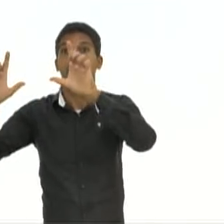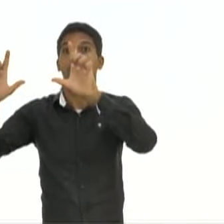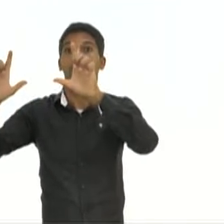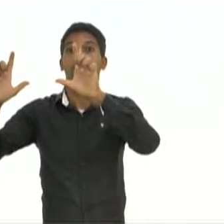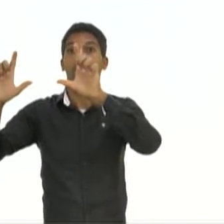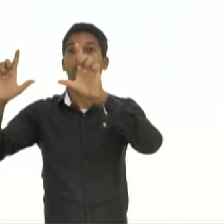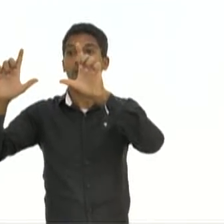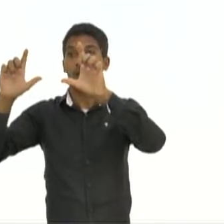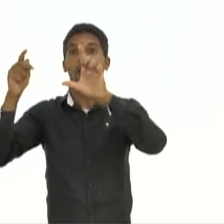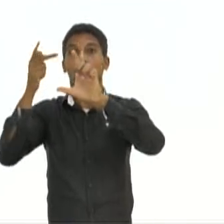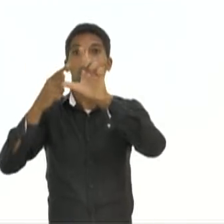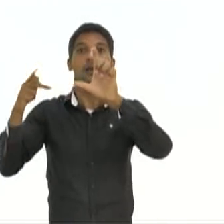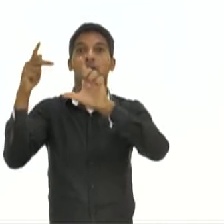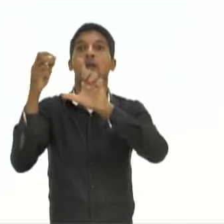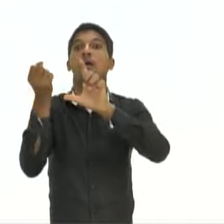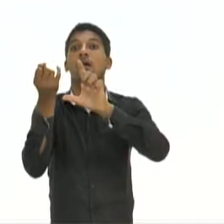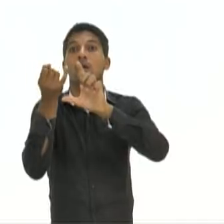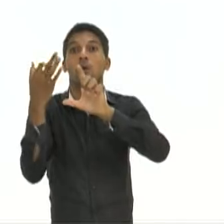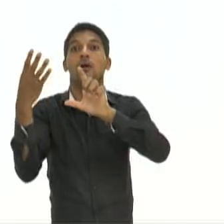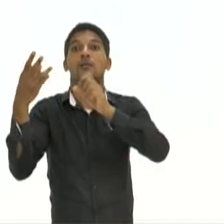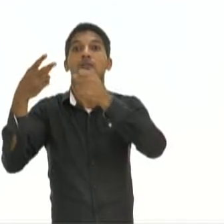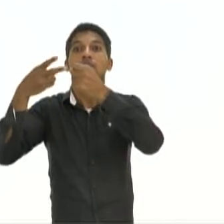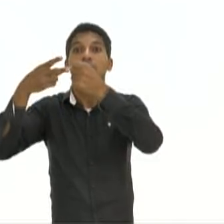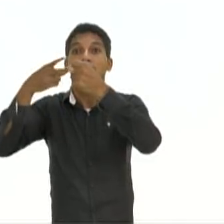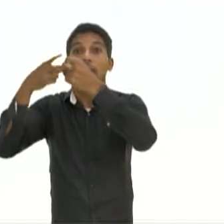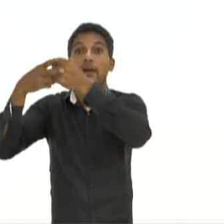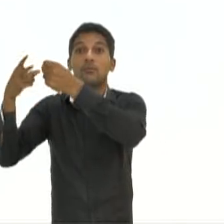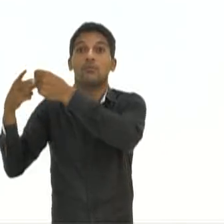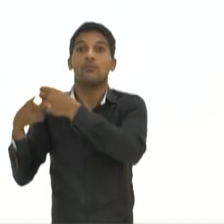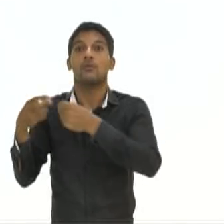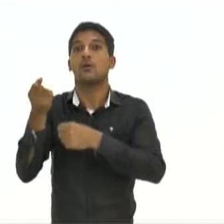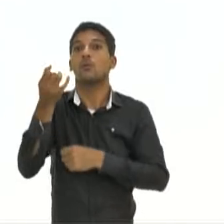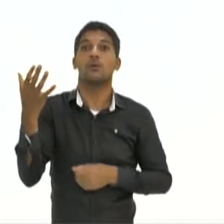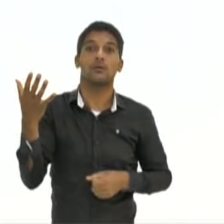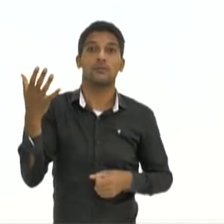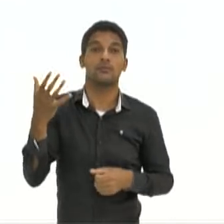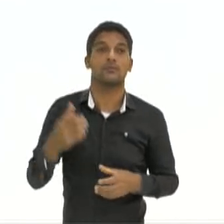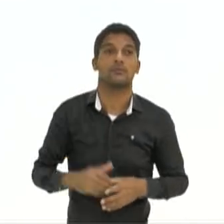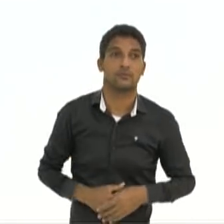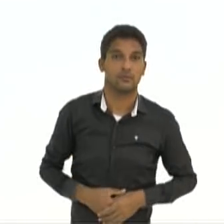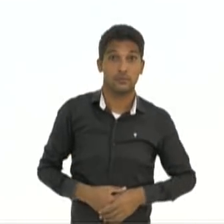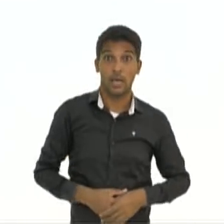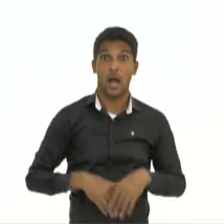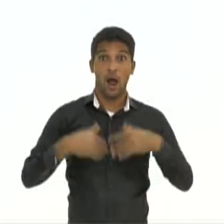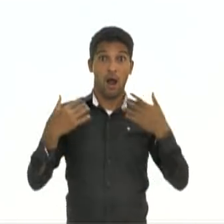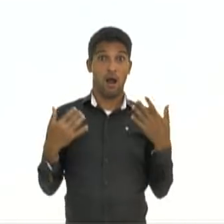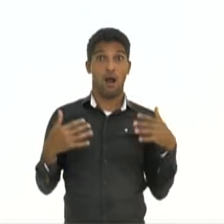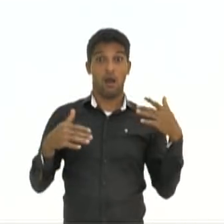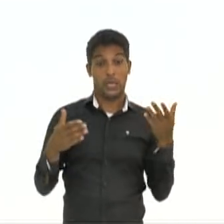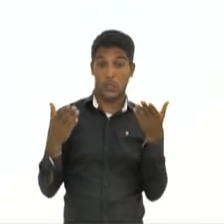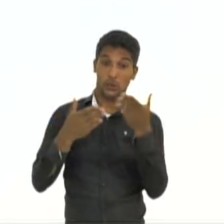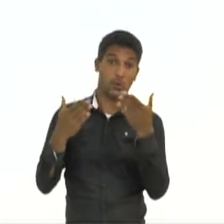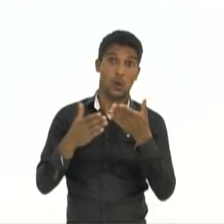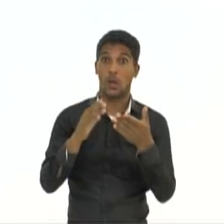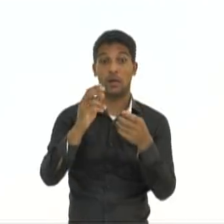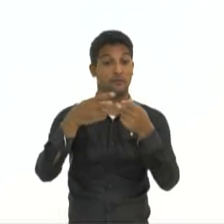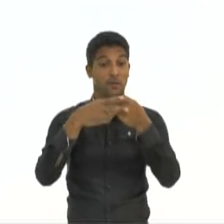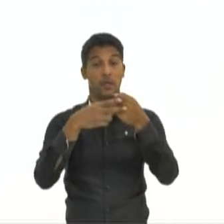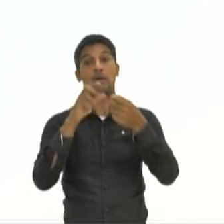né? Quantos verbos existem no último quadrinho? Ai, professora, e agora? O que será que é mesmo